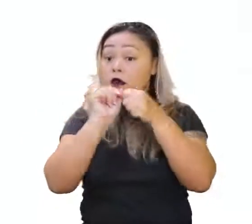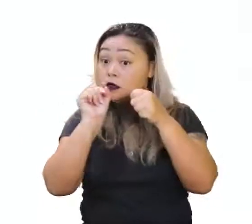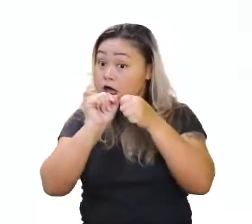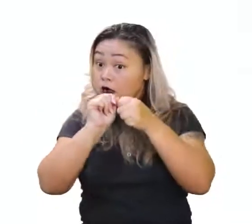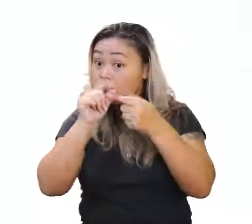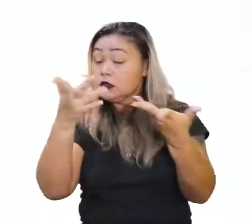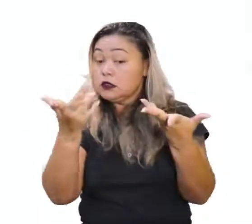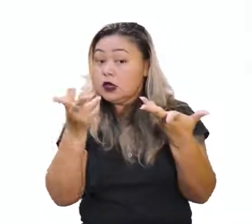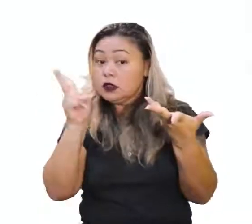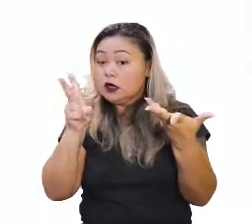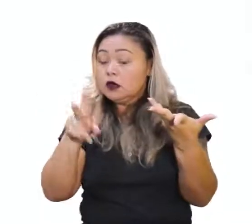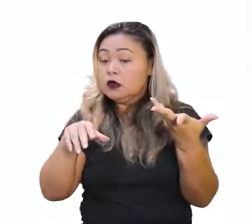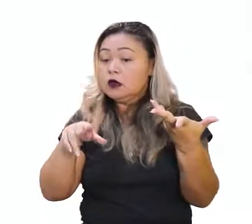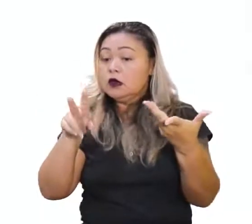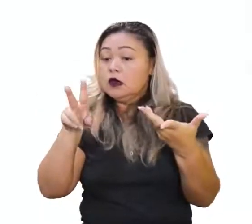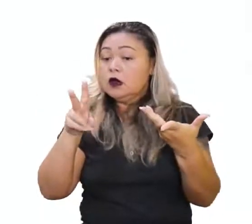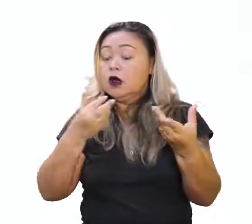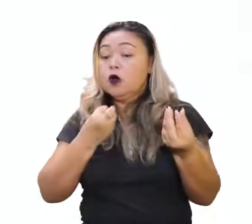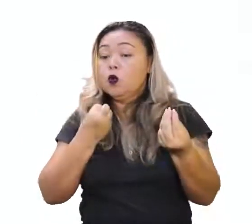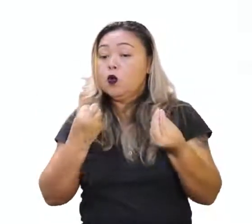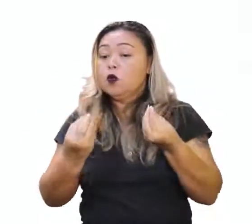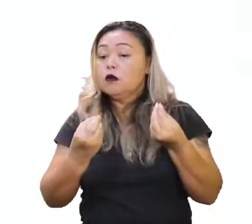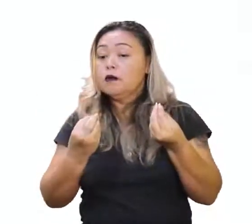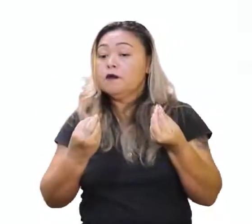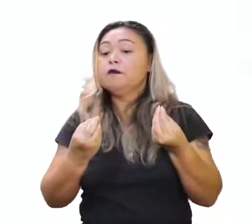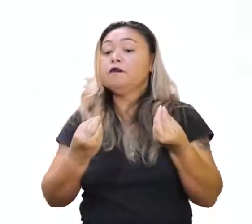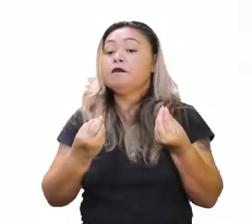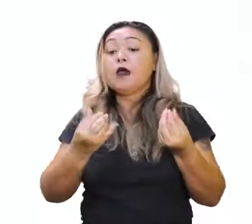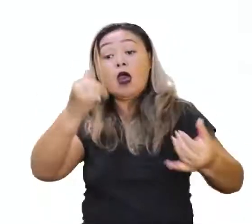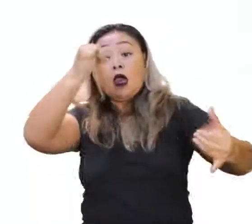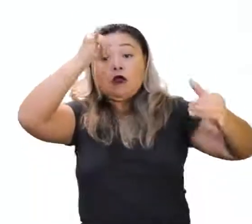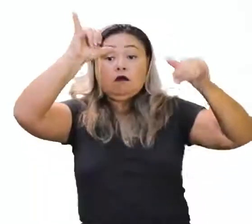essas atividades, pessoal, como forma de